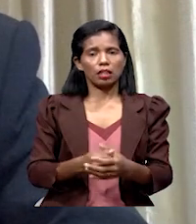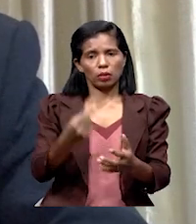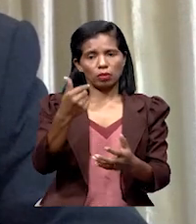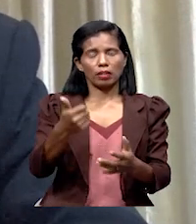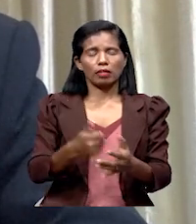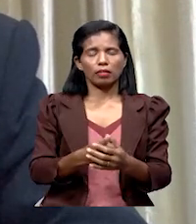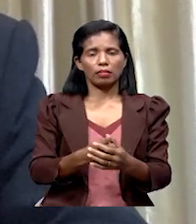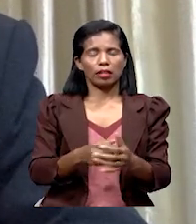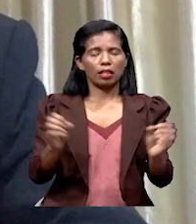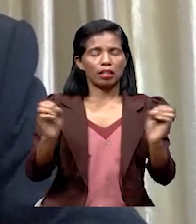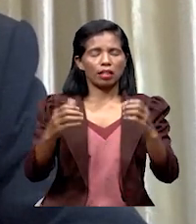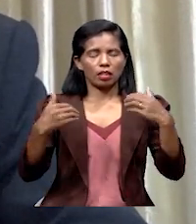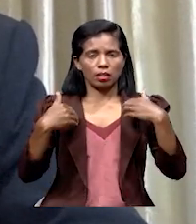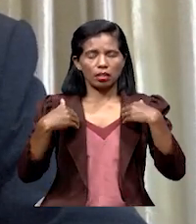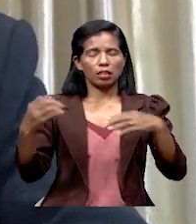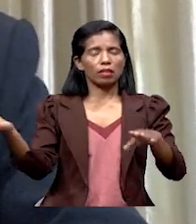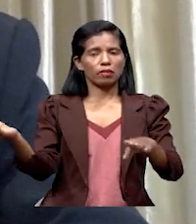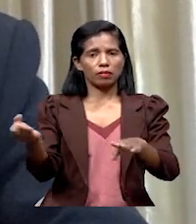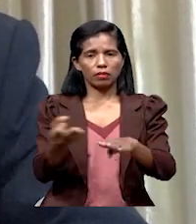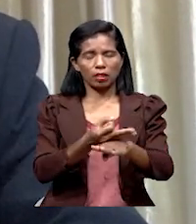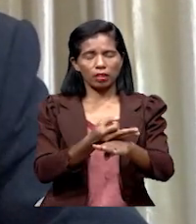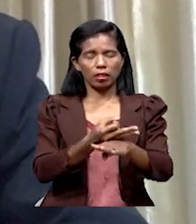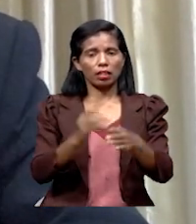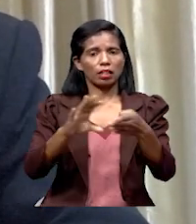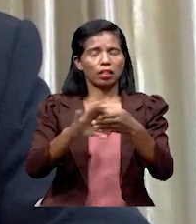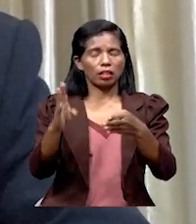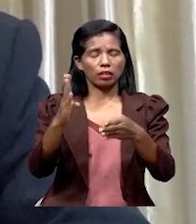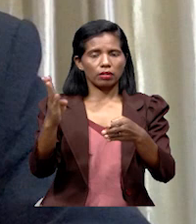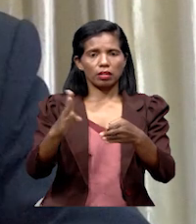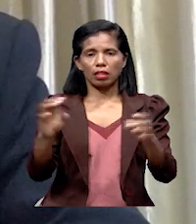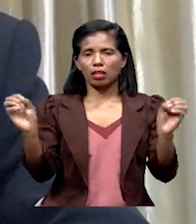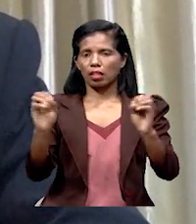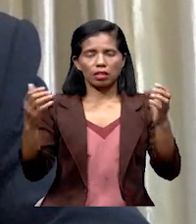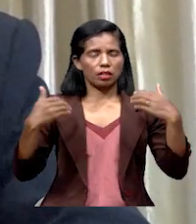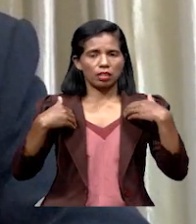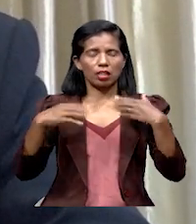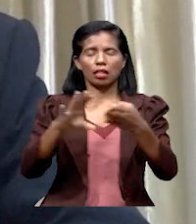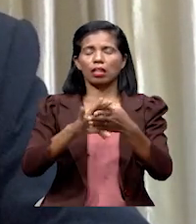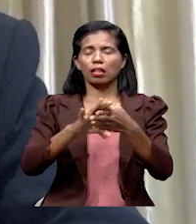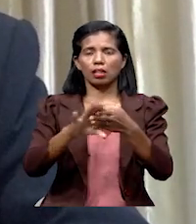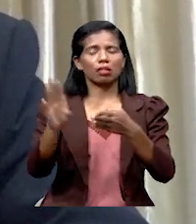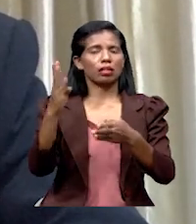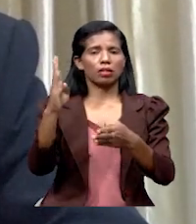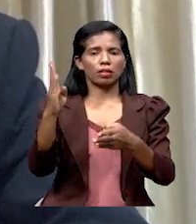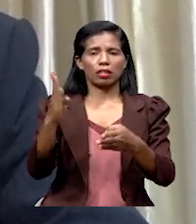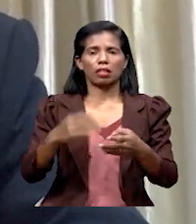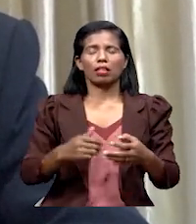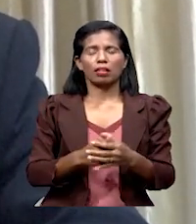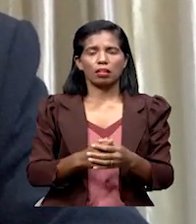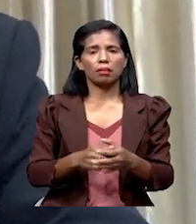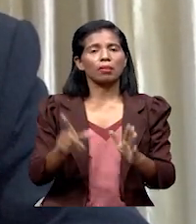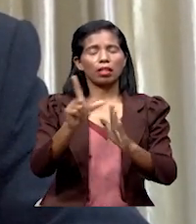falta documento autenticado, e falta cartão eleitoral, neve que le